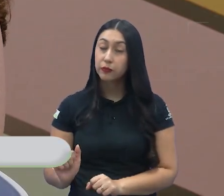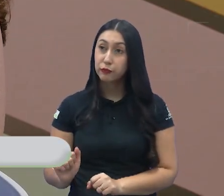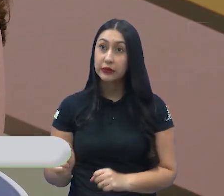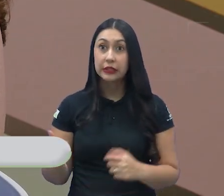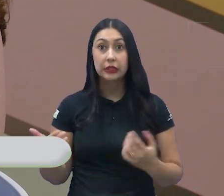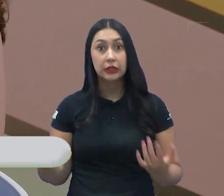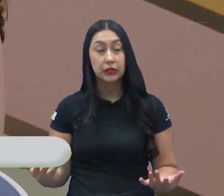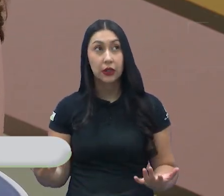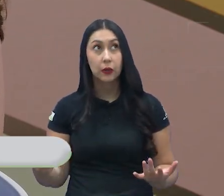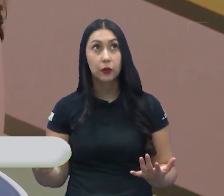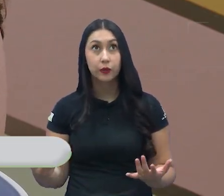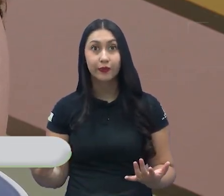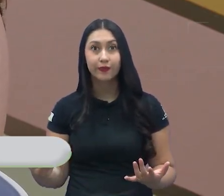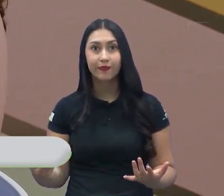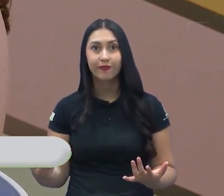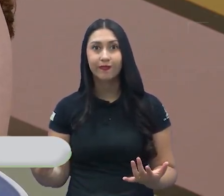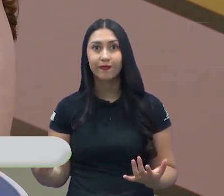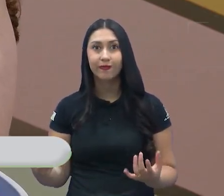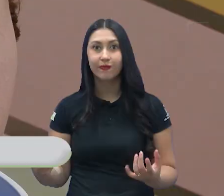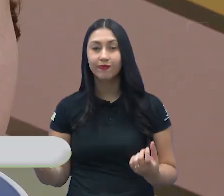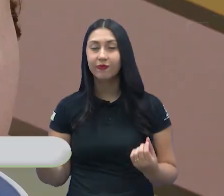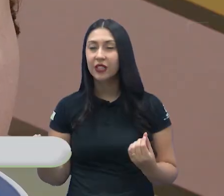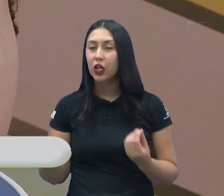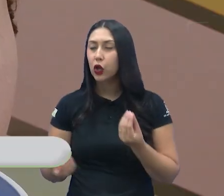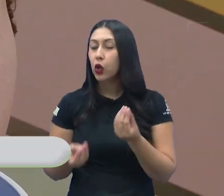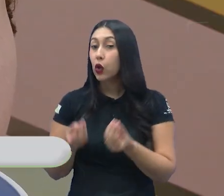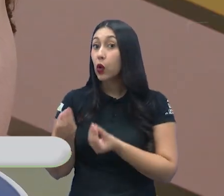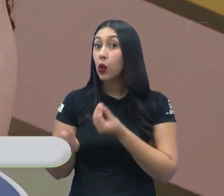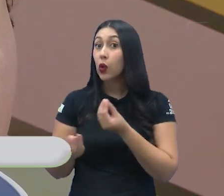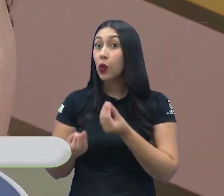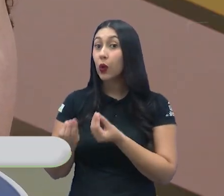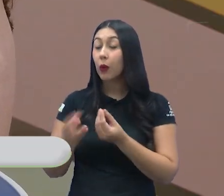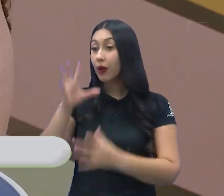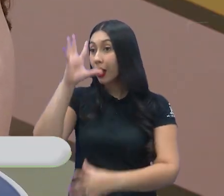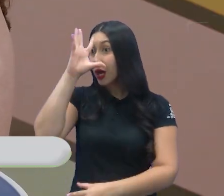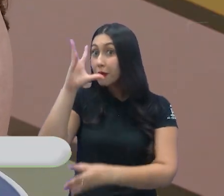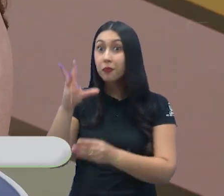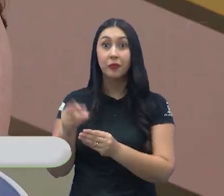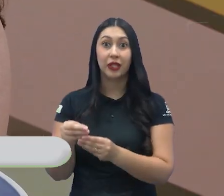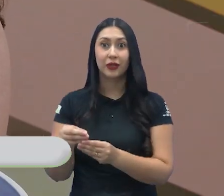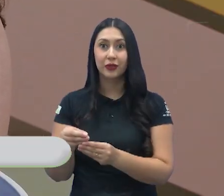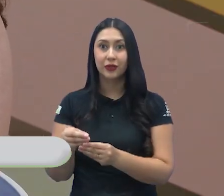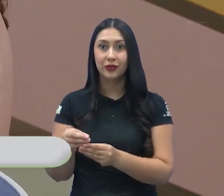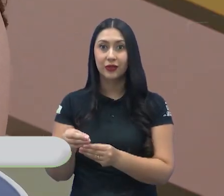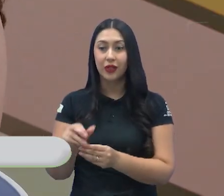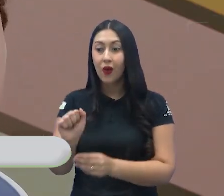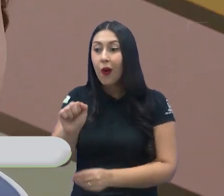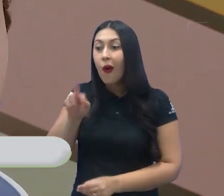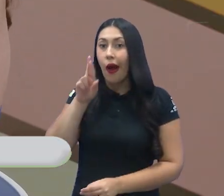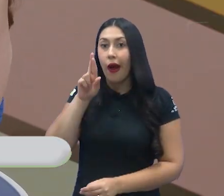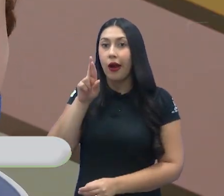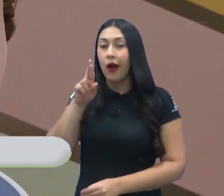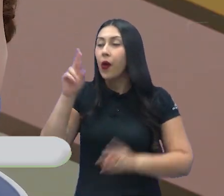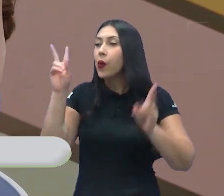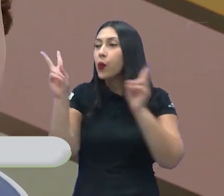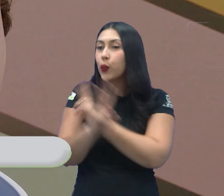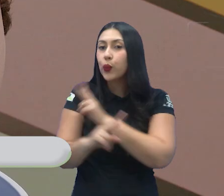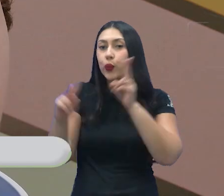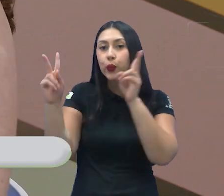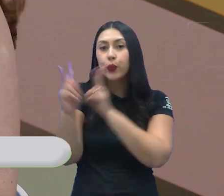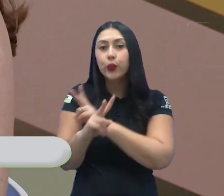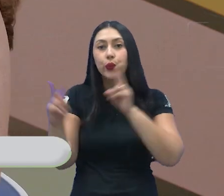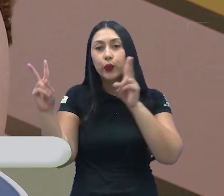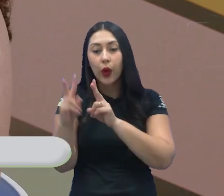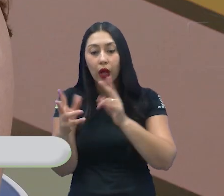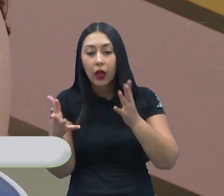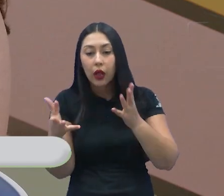assim, como que eu entendo o elemento ar na natureza, dessas qualidades do